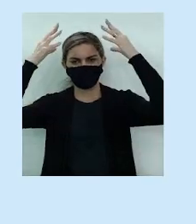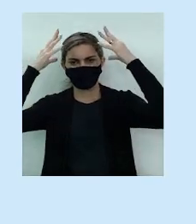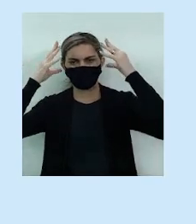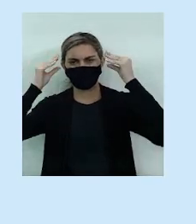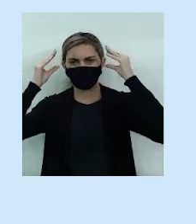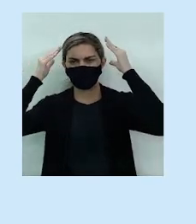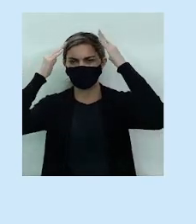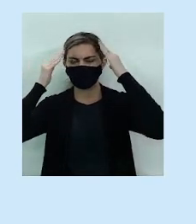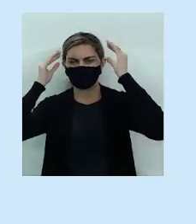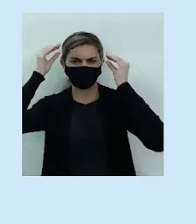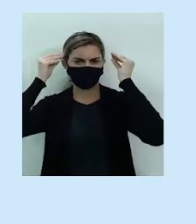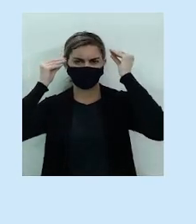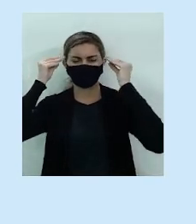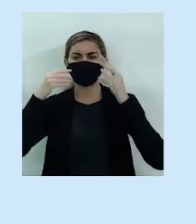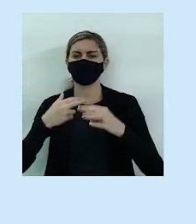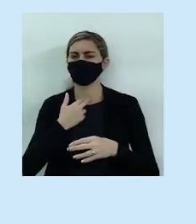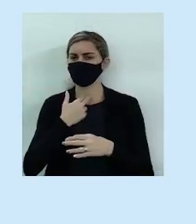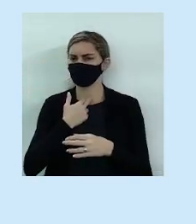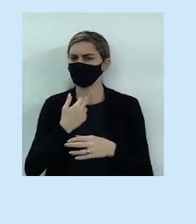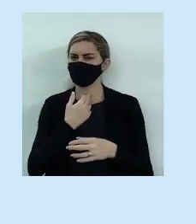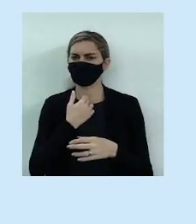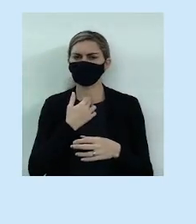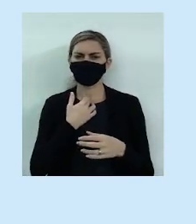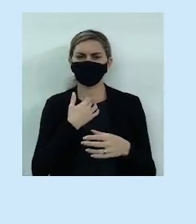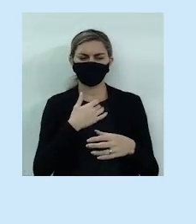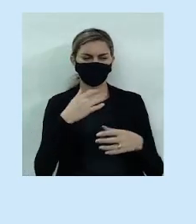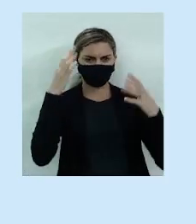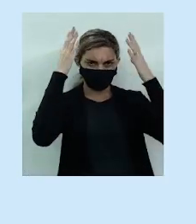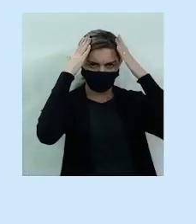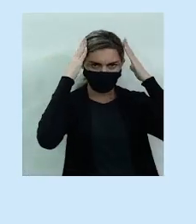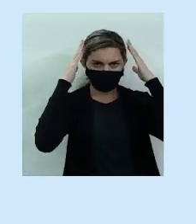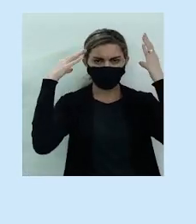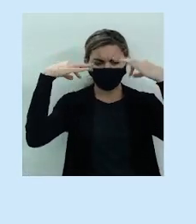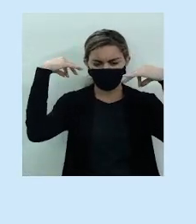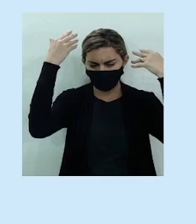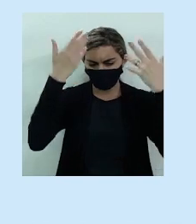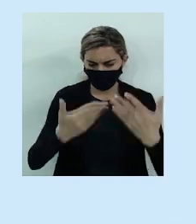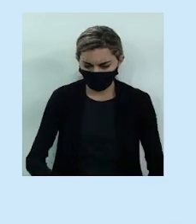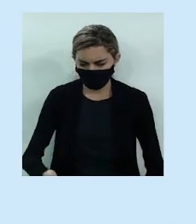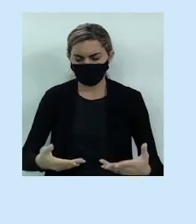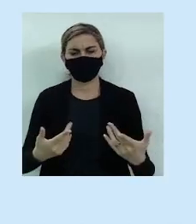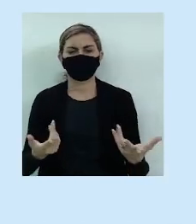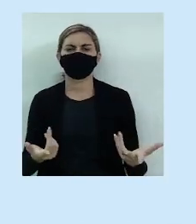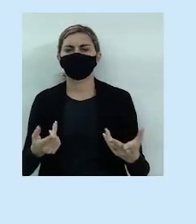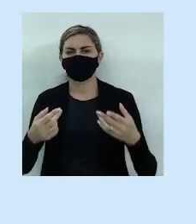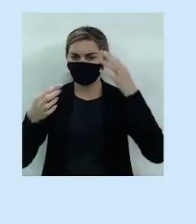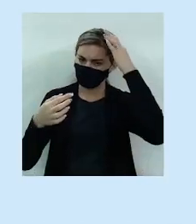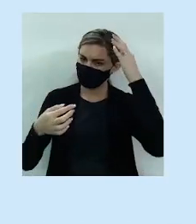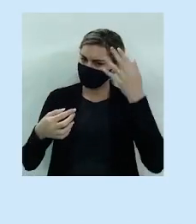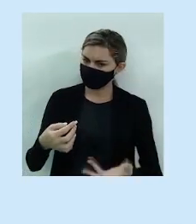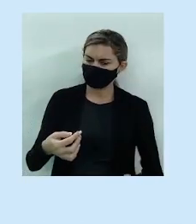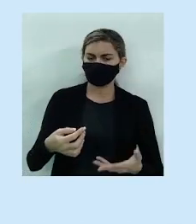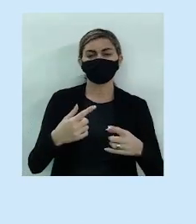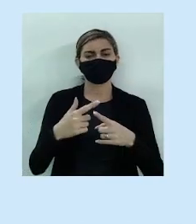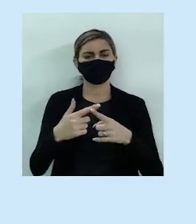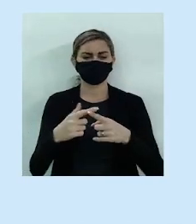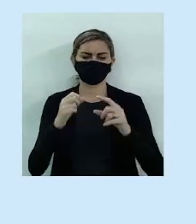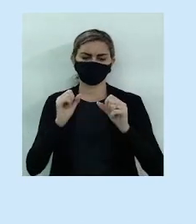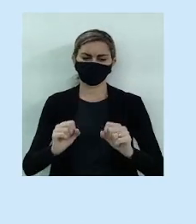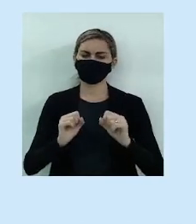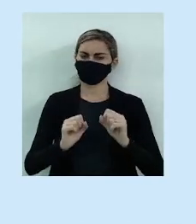e um melhor ajuste. Então a gente não pode estar com o nosso cabelo, deixar ele realmente exposto, porque ele